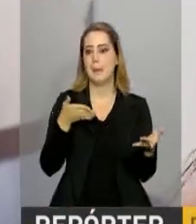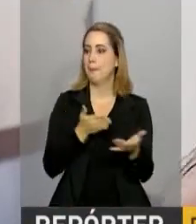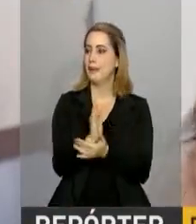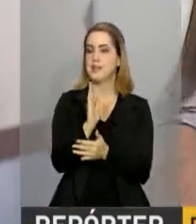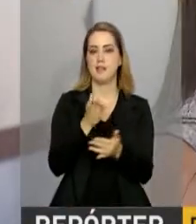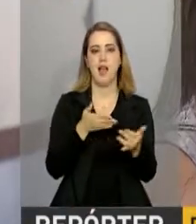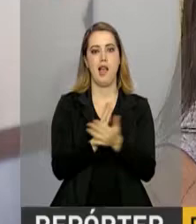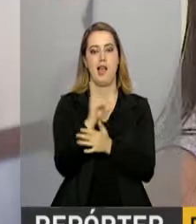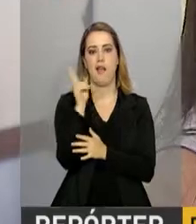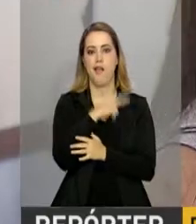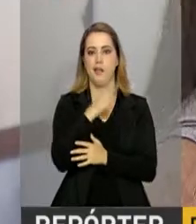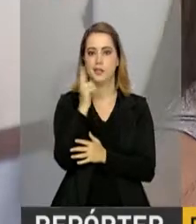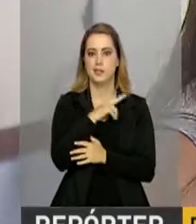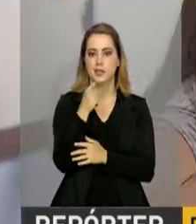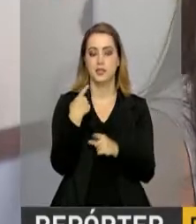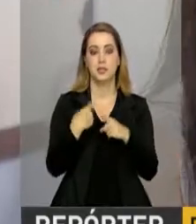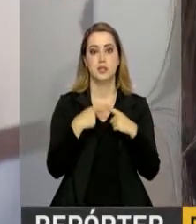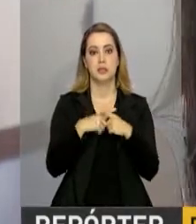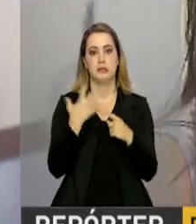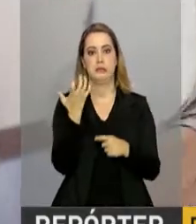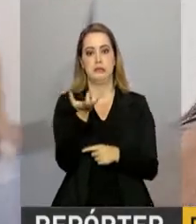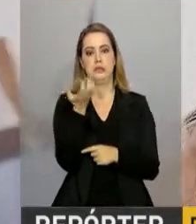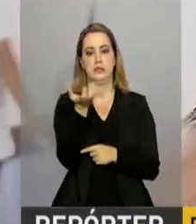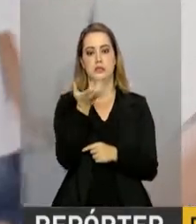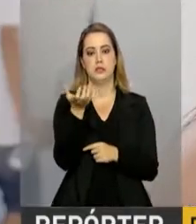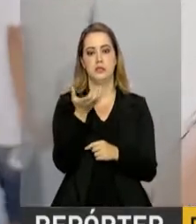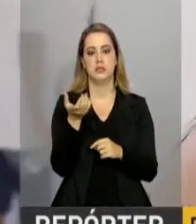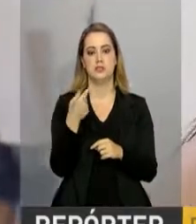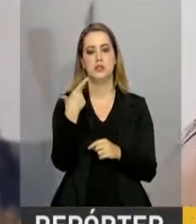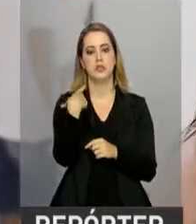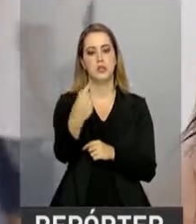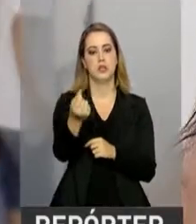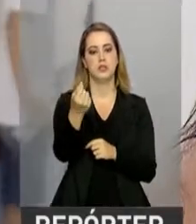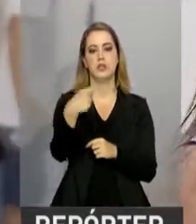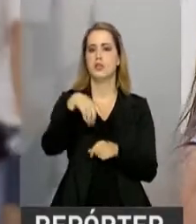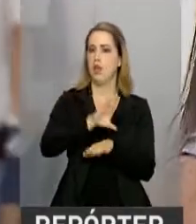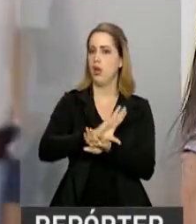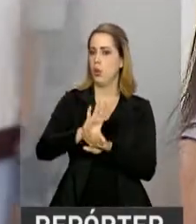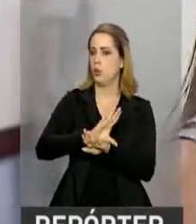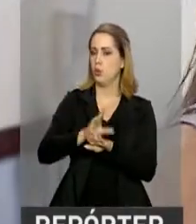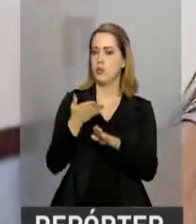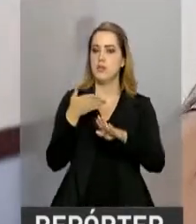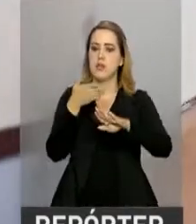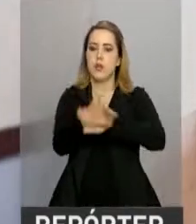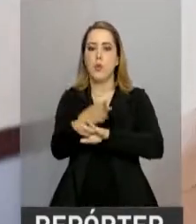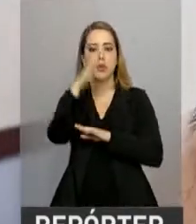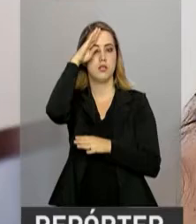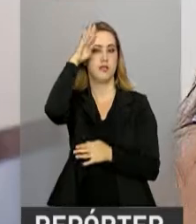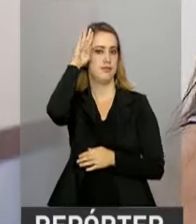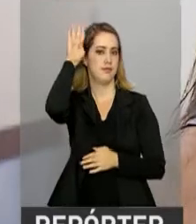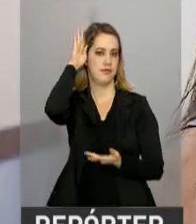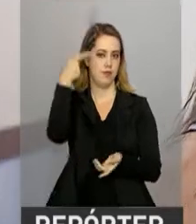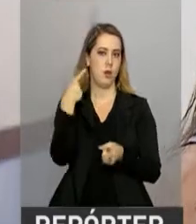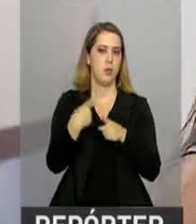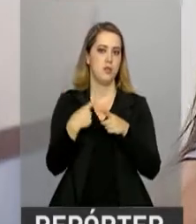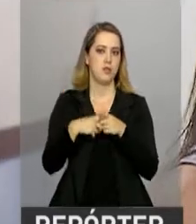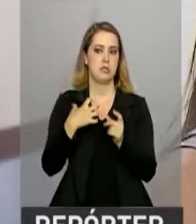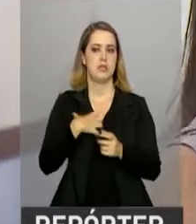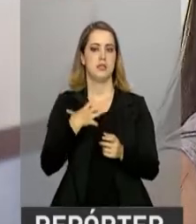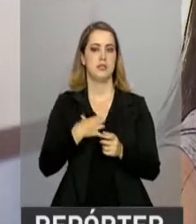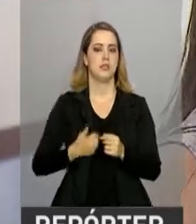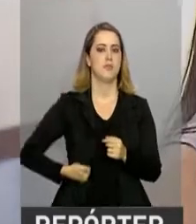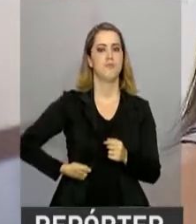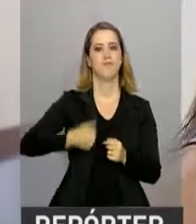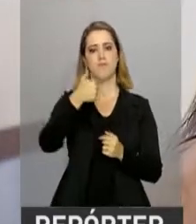rápido possível porque o que a gente quer mesmo é sair do cursinho etapa na faculdade e quando a gente entra na faculdade em que faz sentir um